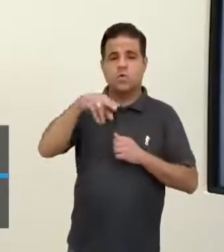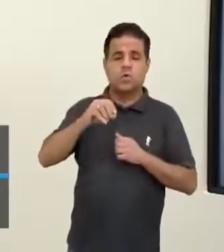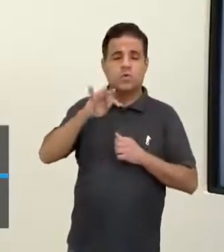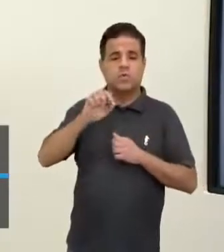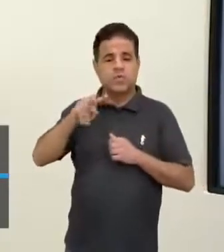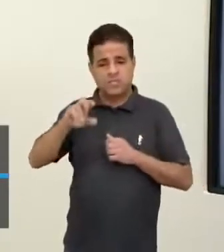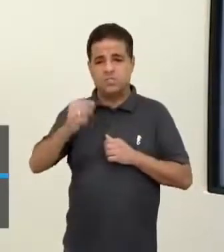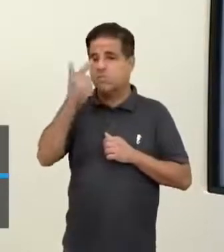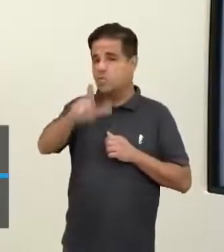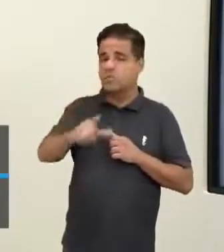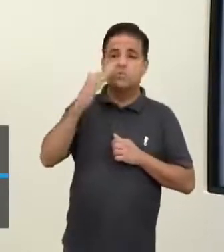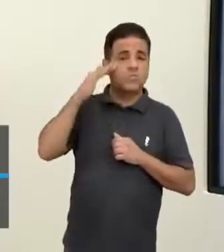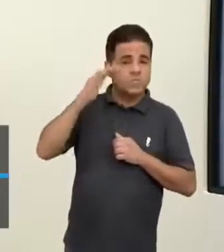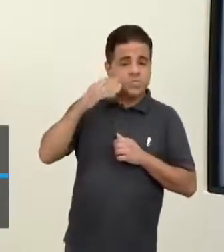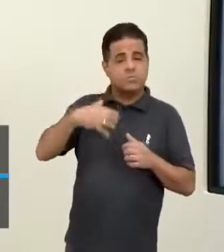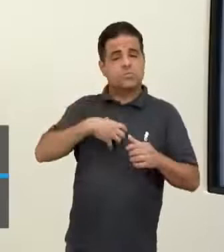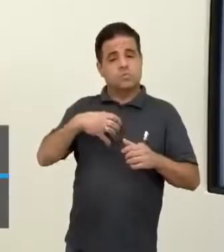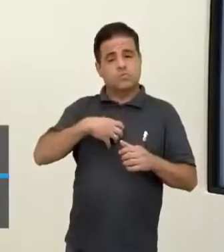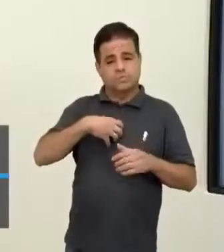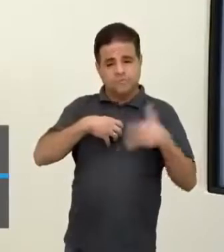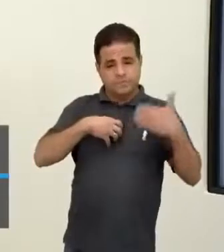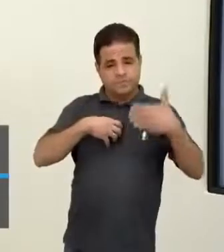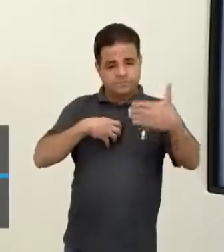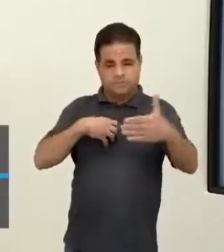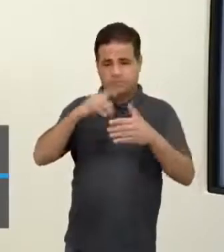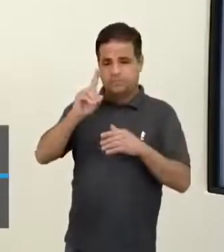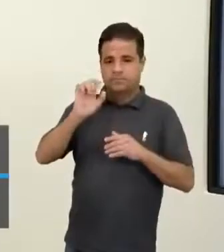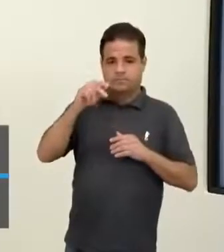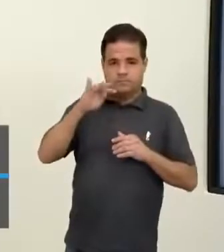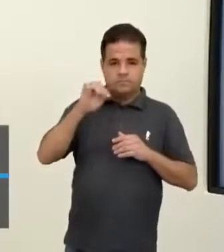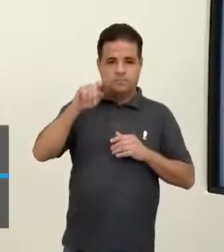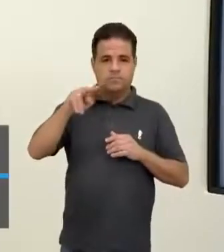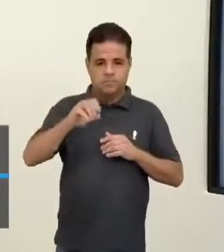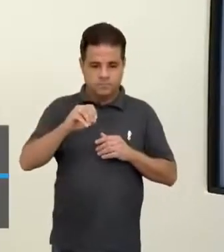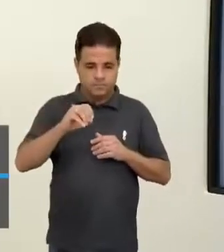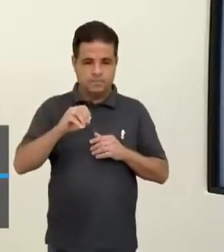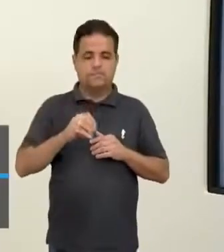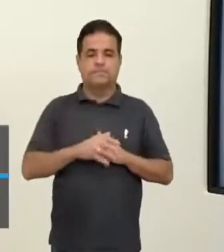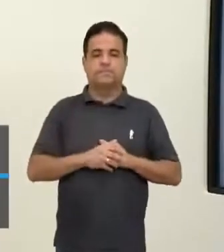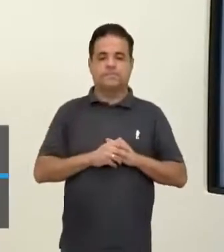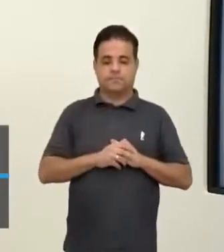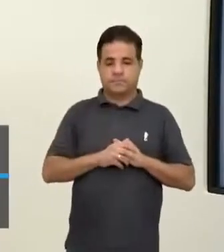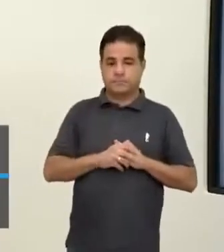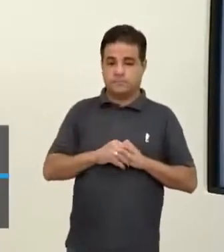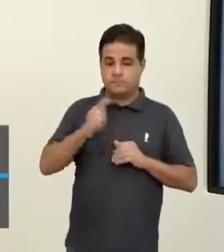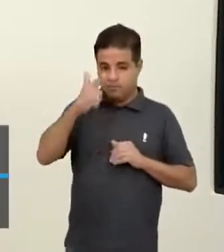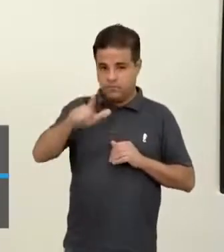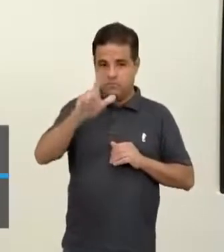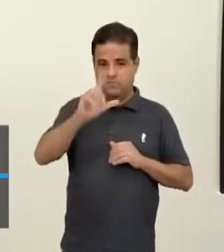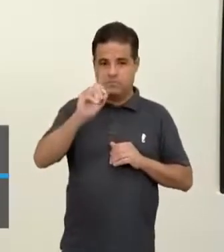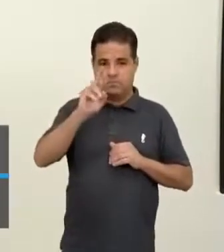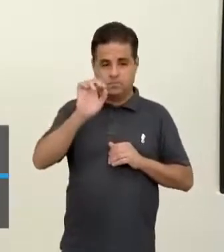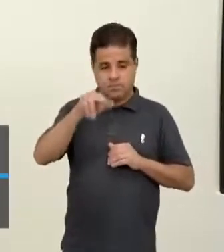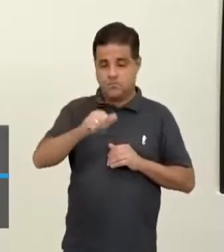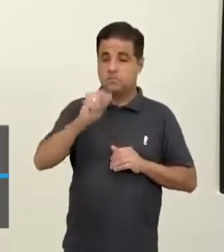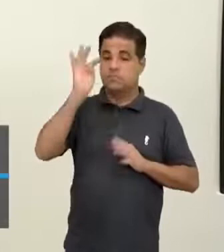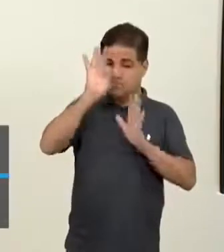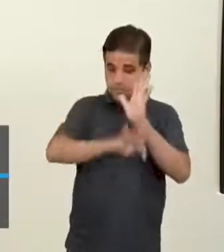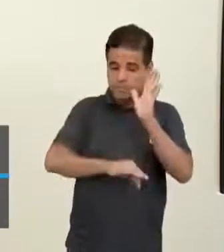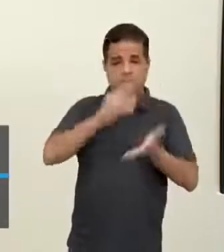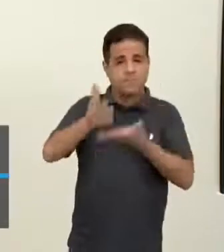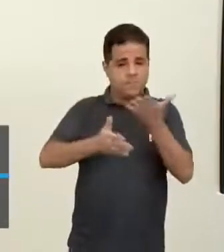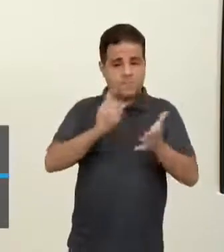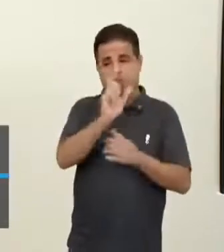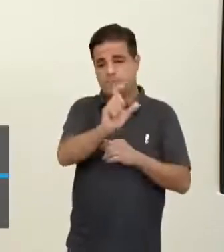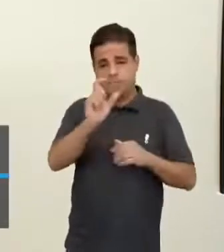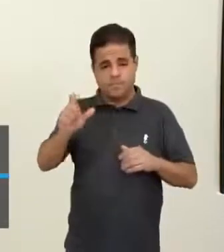e o outro entendia no sentido denotativo. Aí a Lorena, o texto trata das